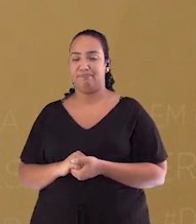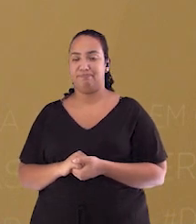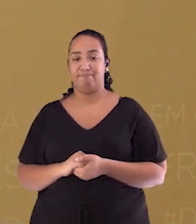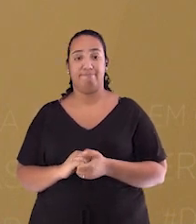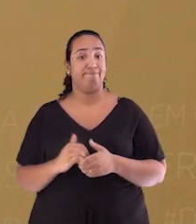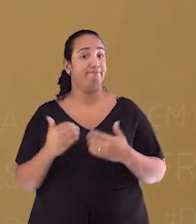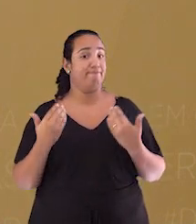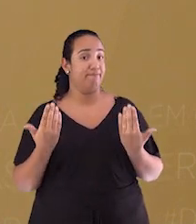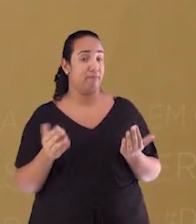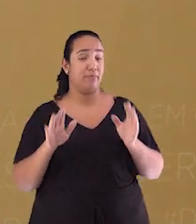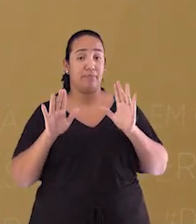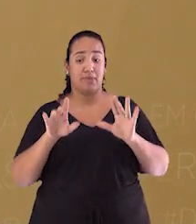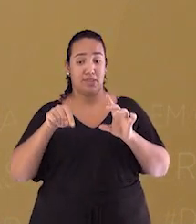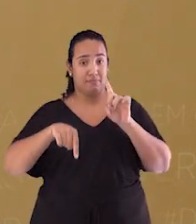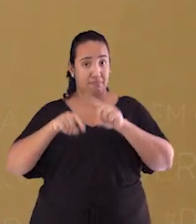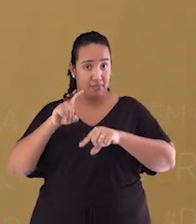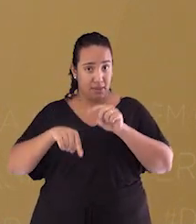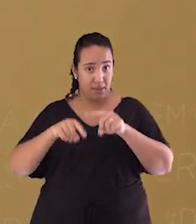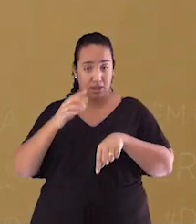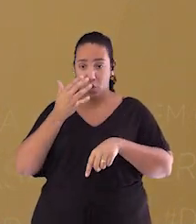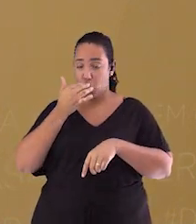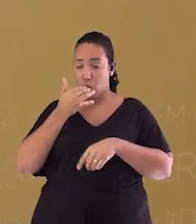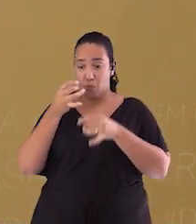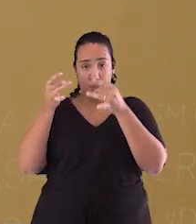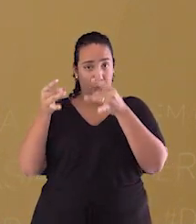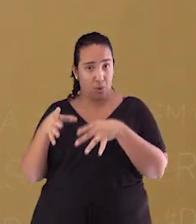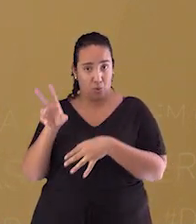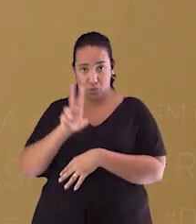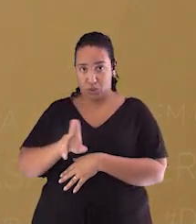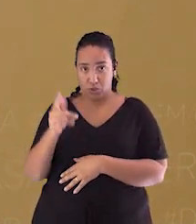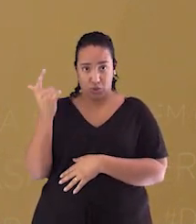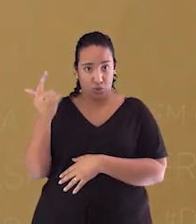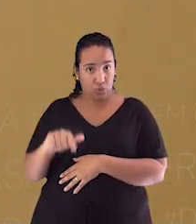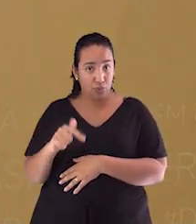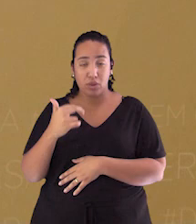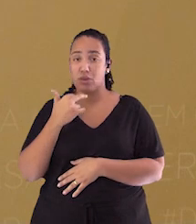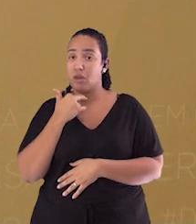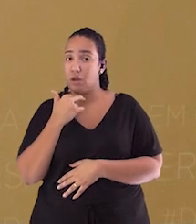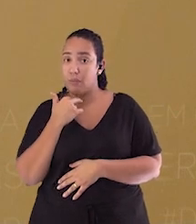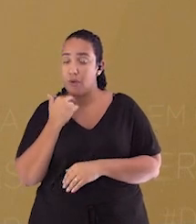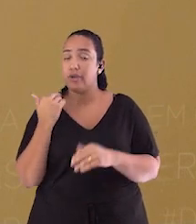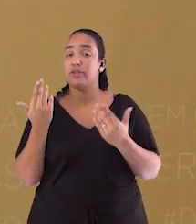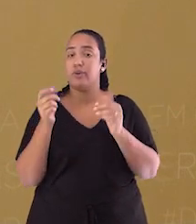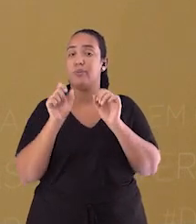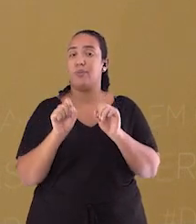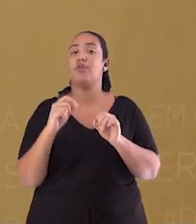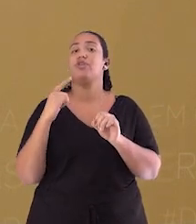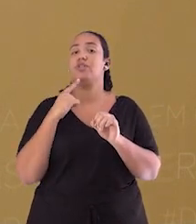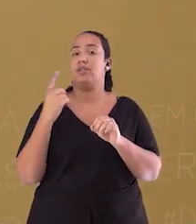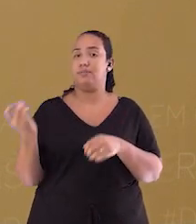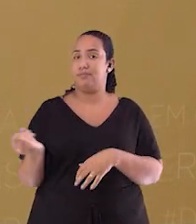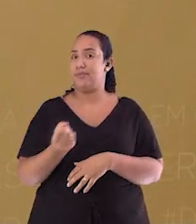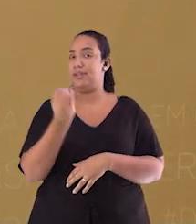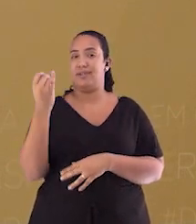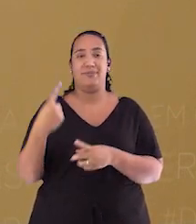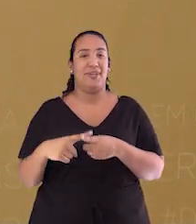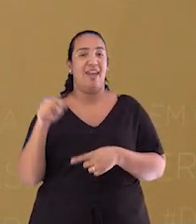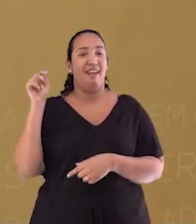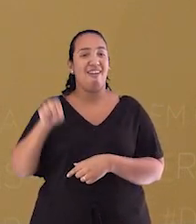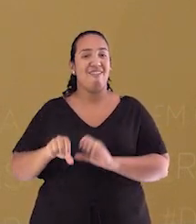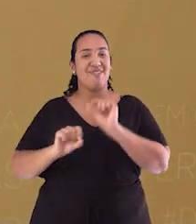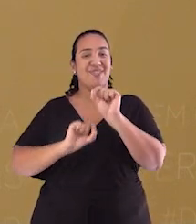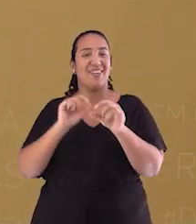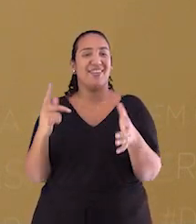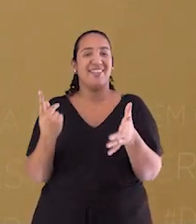Porém, esses resíduos orgânicos que não são reutilizados podem ter uma grande utilidade, pois eles são fontes